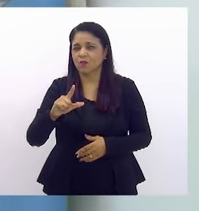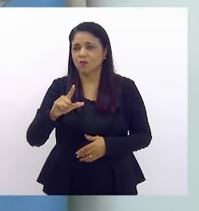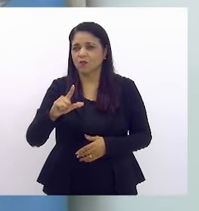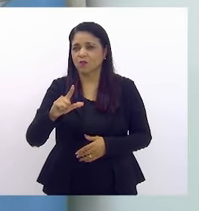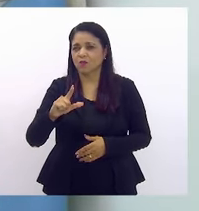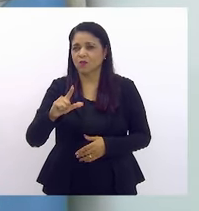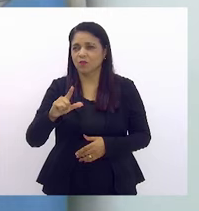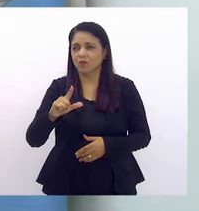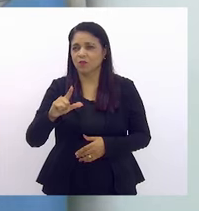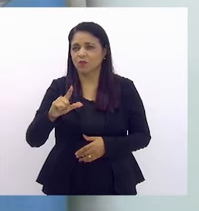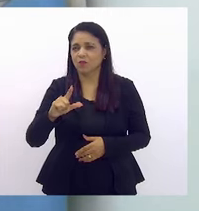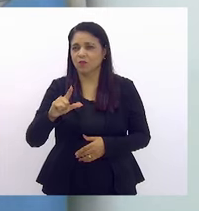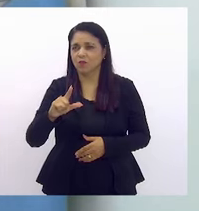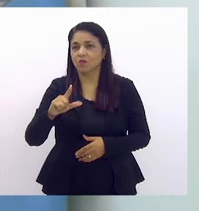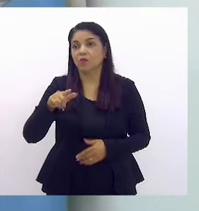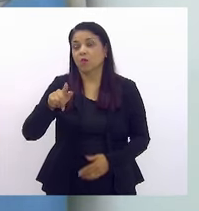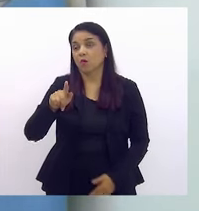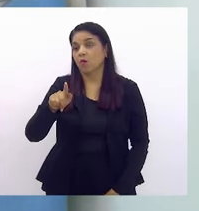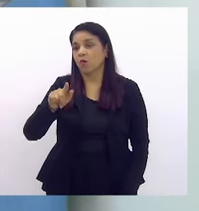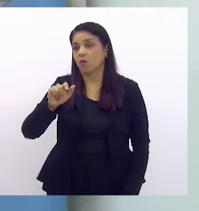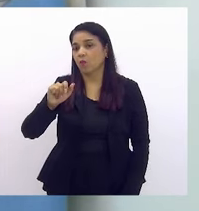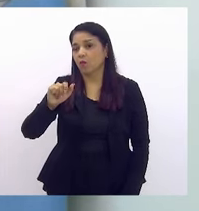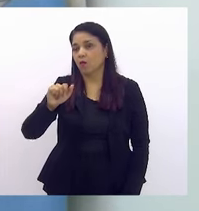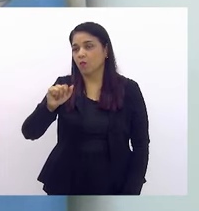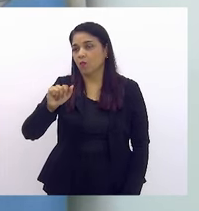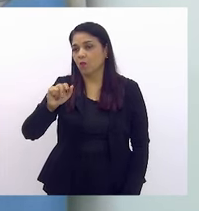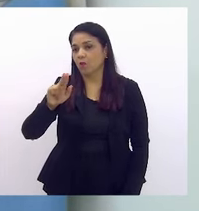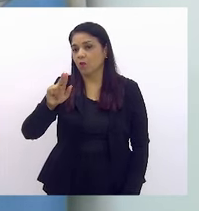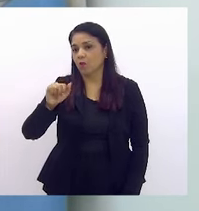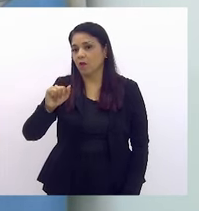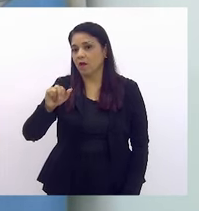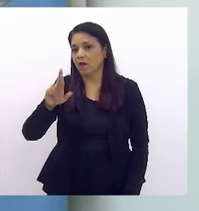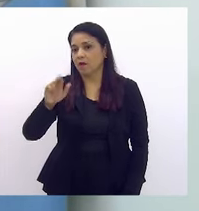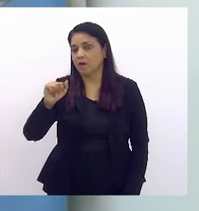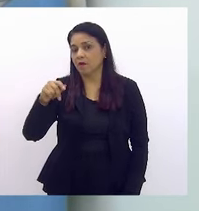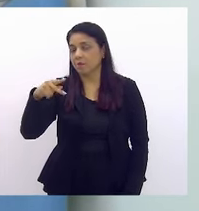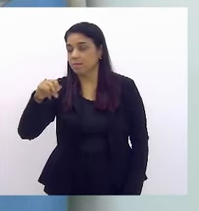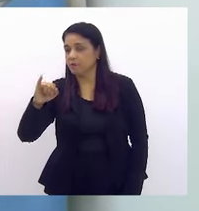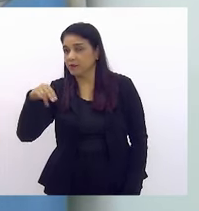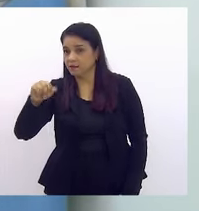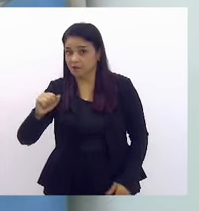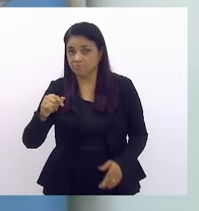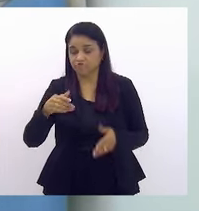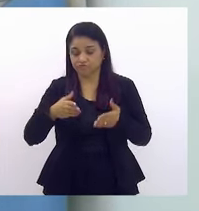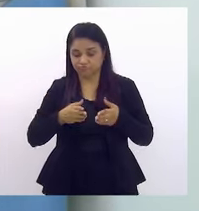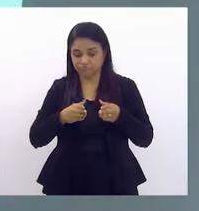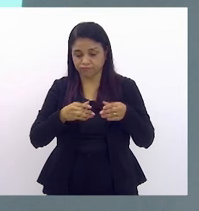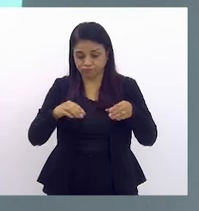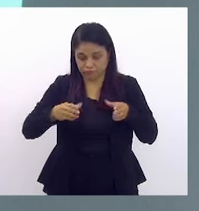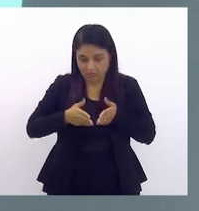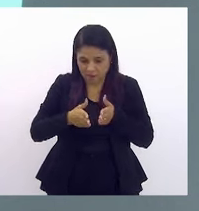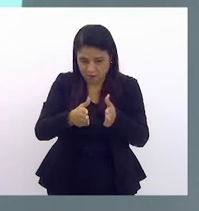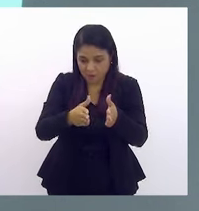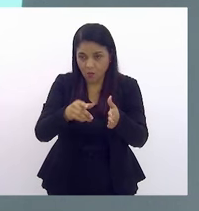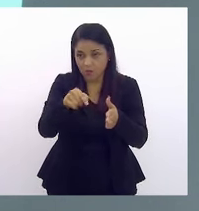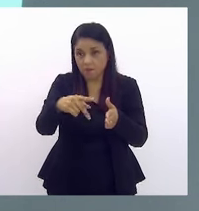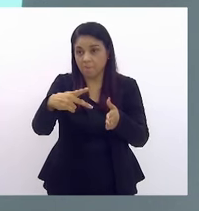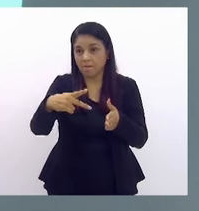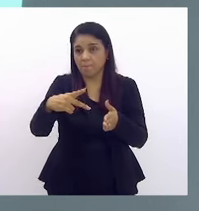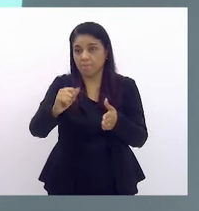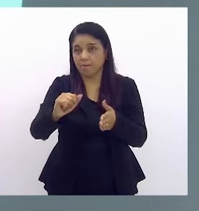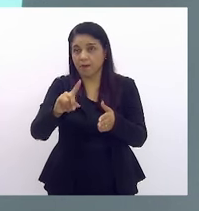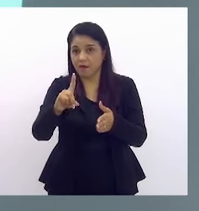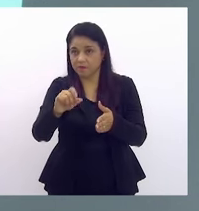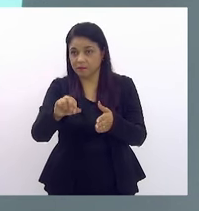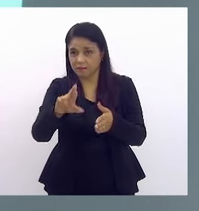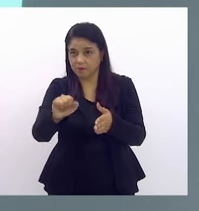É o canal de Guarapina, que liga a Lagoa do Padre à Lagoa de Guarapina, tá? Isso fica do lado ali da ponte